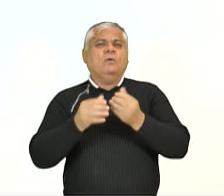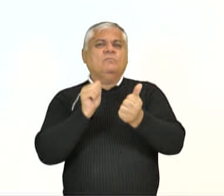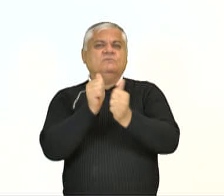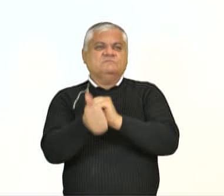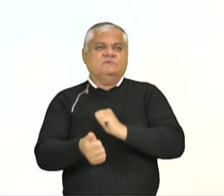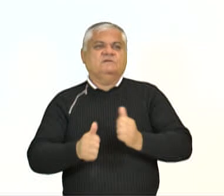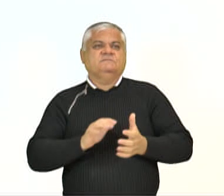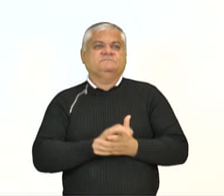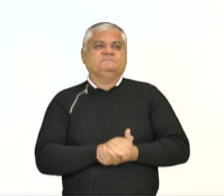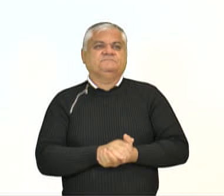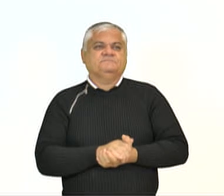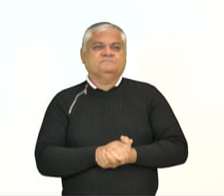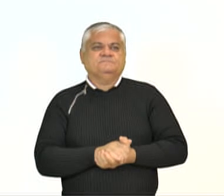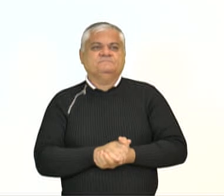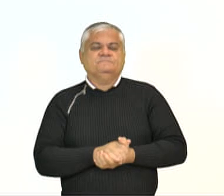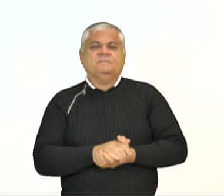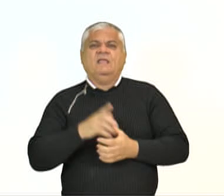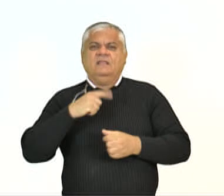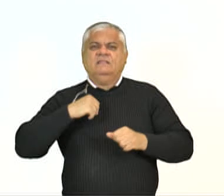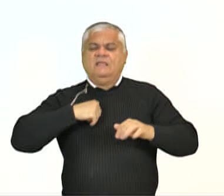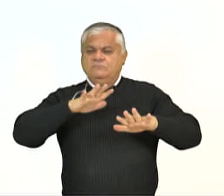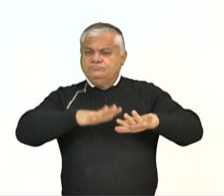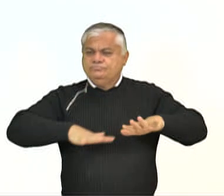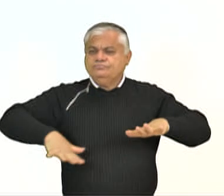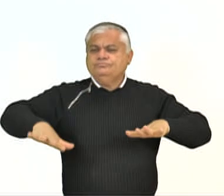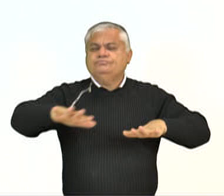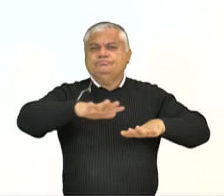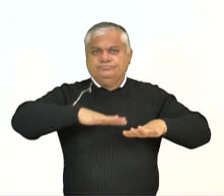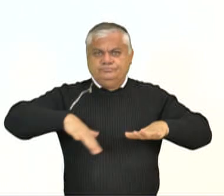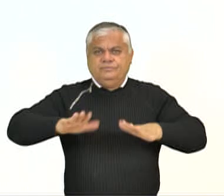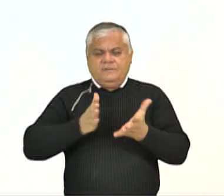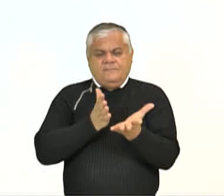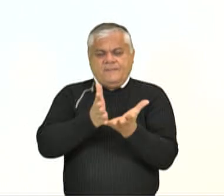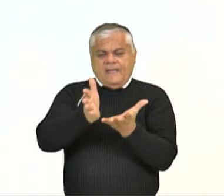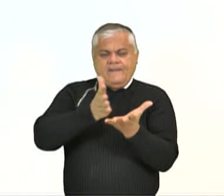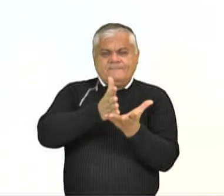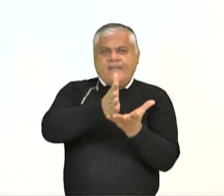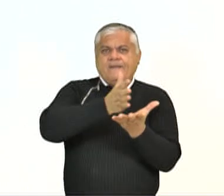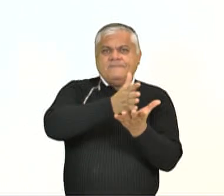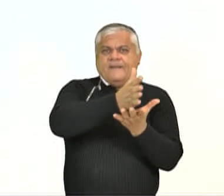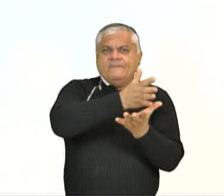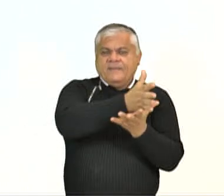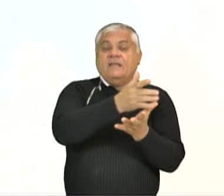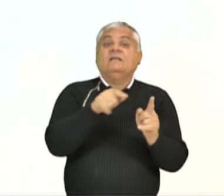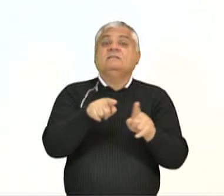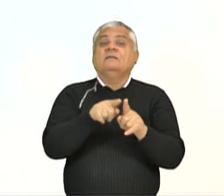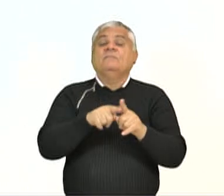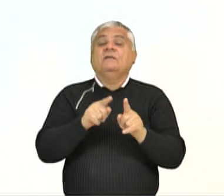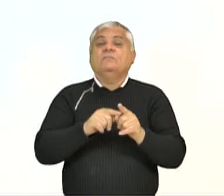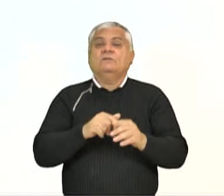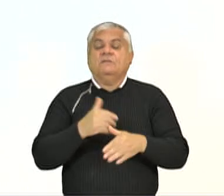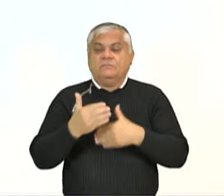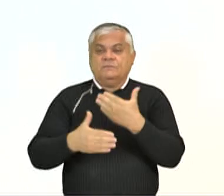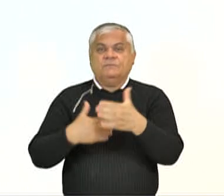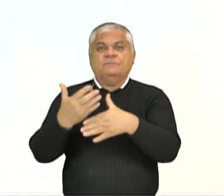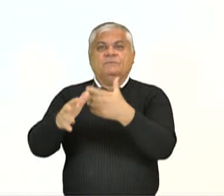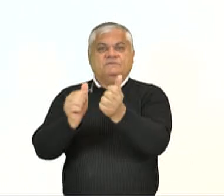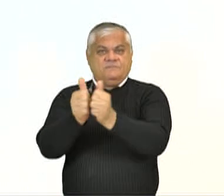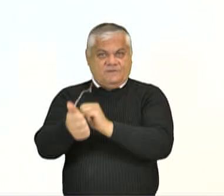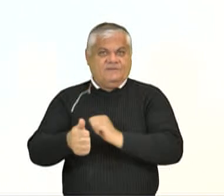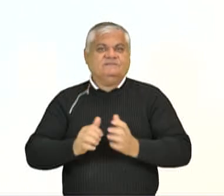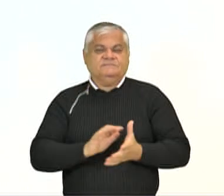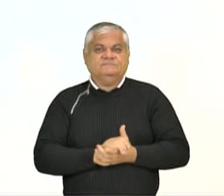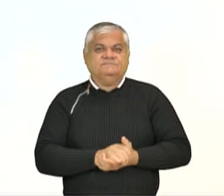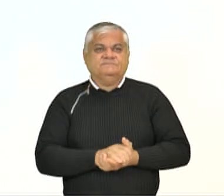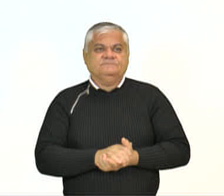esporte. Abrange diversas áreas do conhecimento que visam entender e otimizar o desempenho esportivo, ou